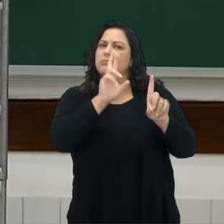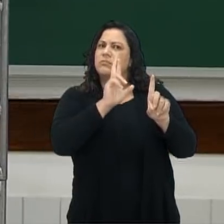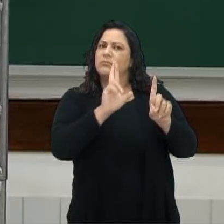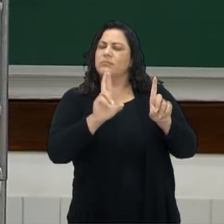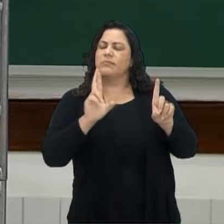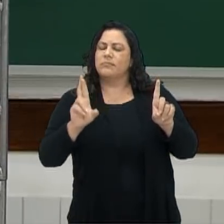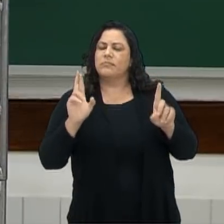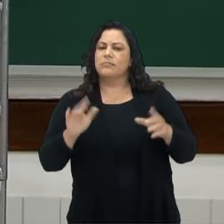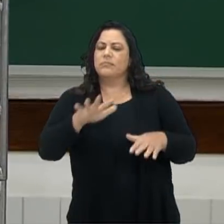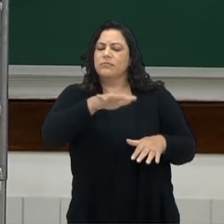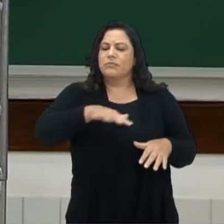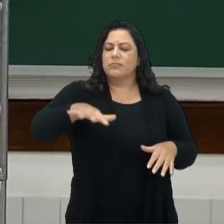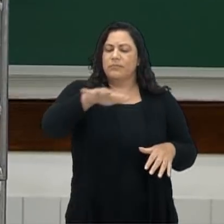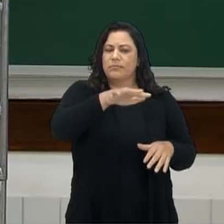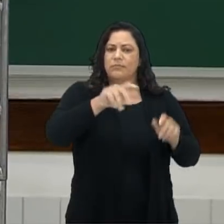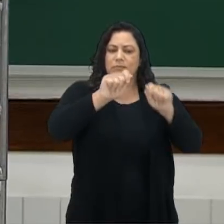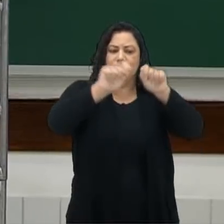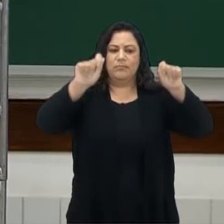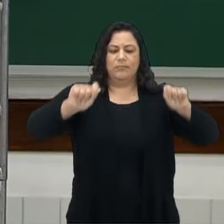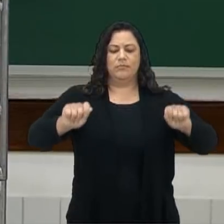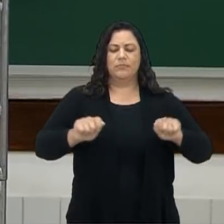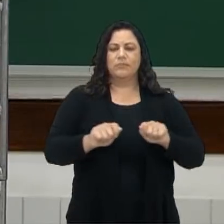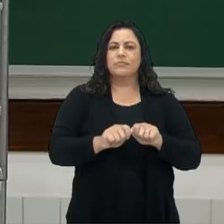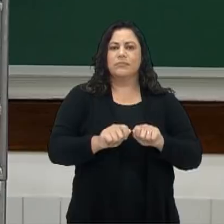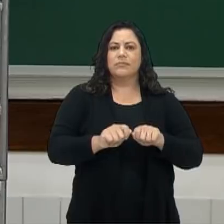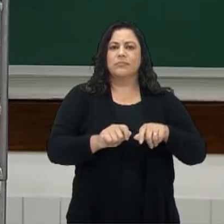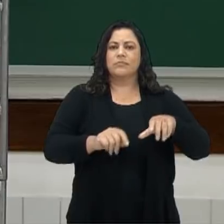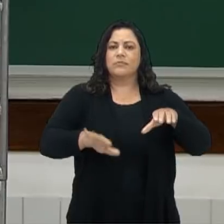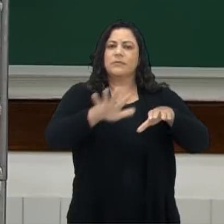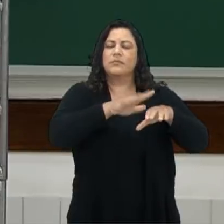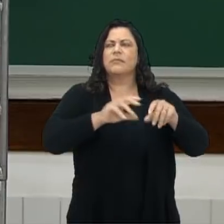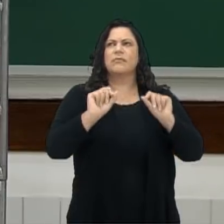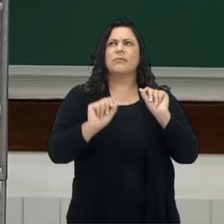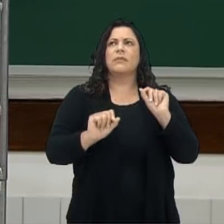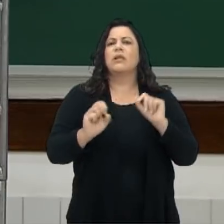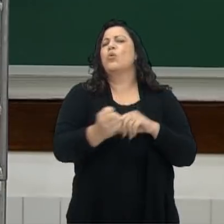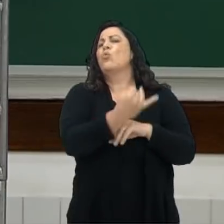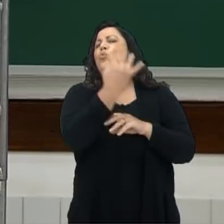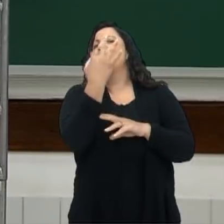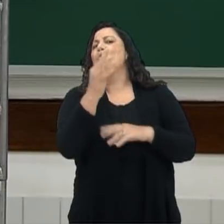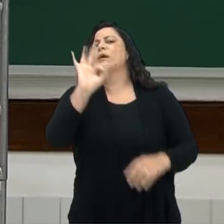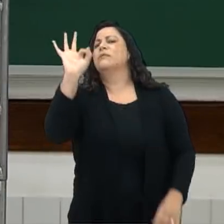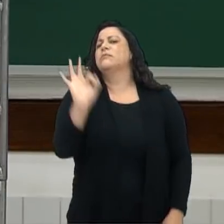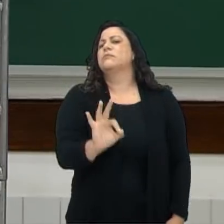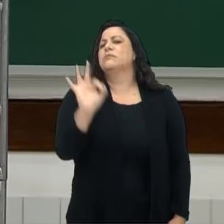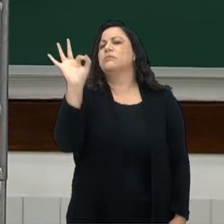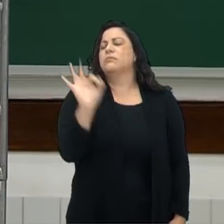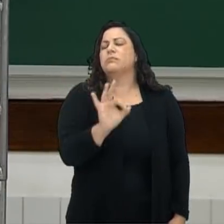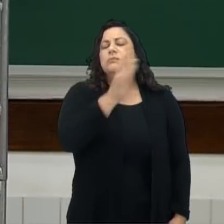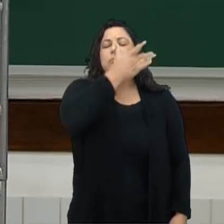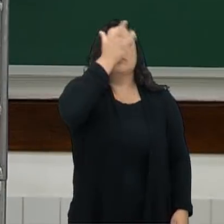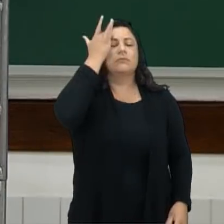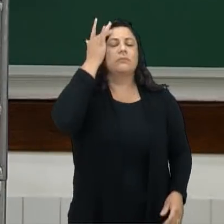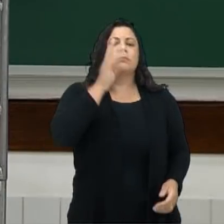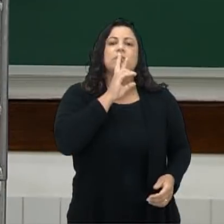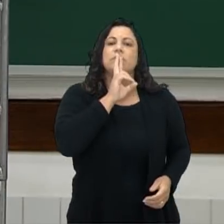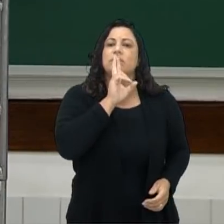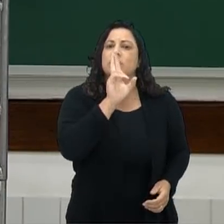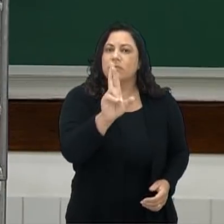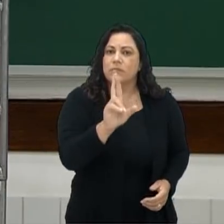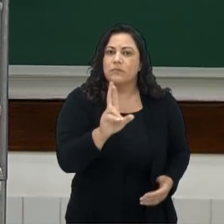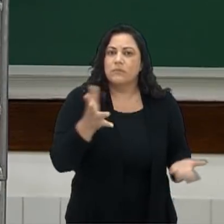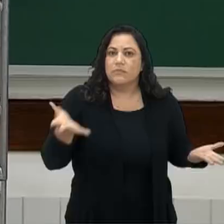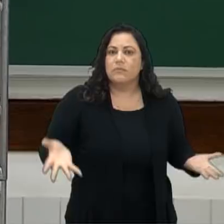do círculo, ok? Proporcionalmente, quanto por cento das pessoas respondeu tal coisa? 10%.